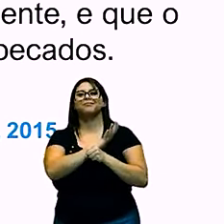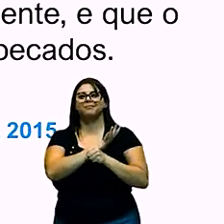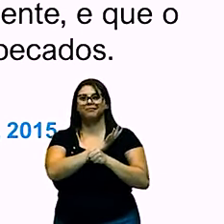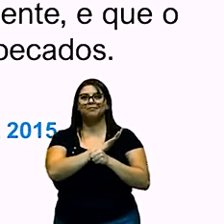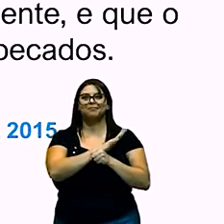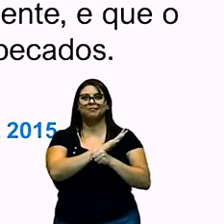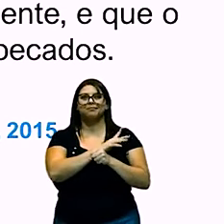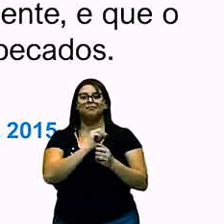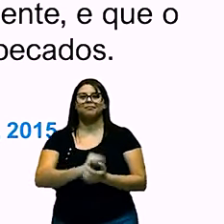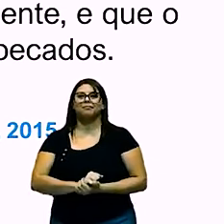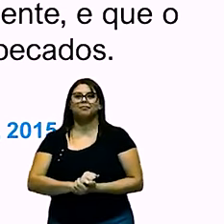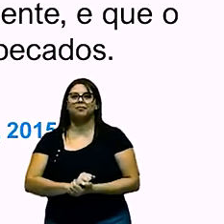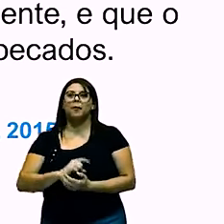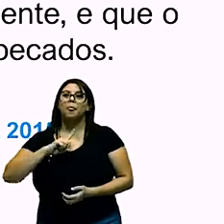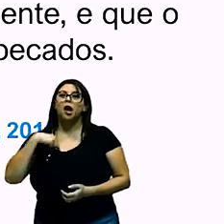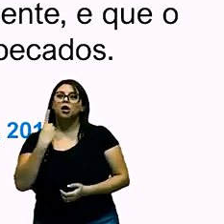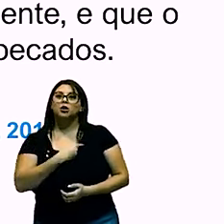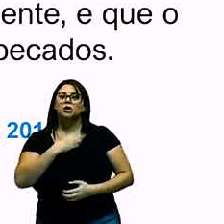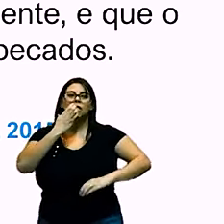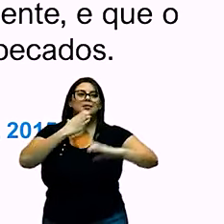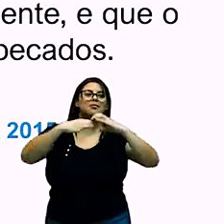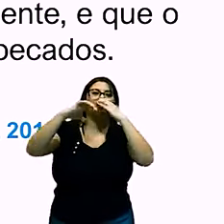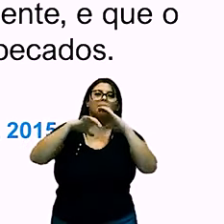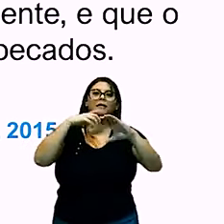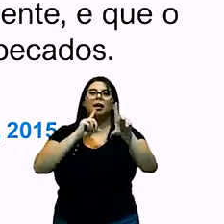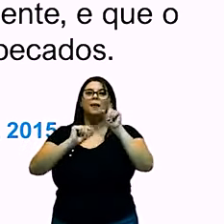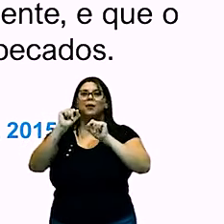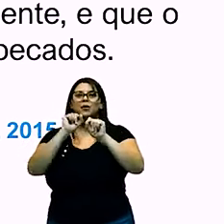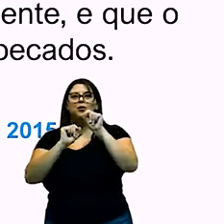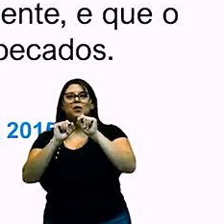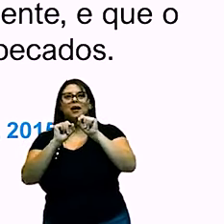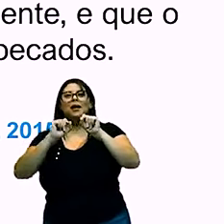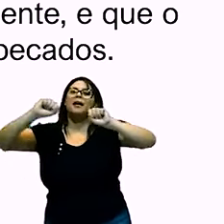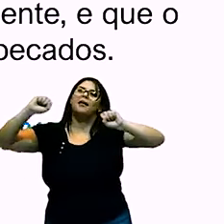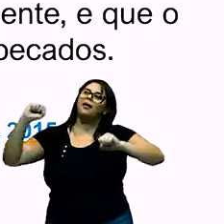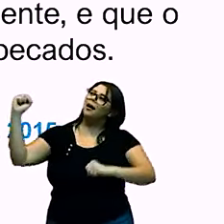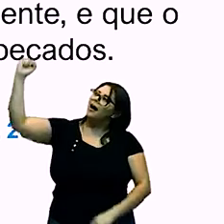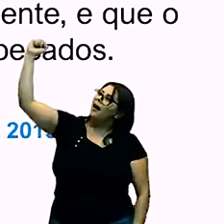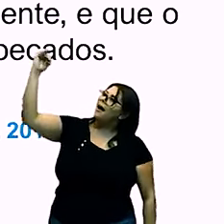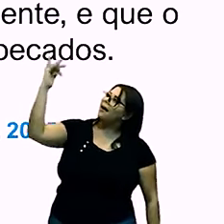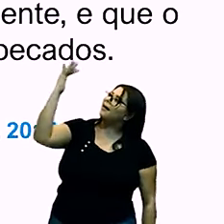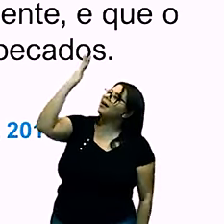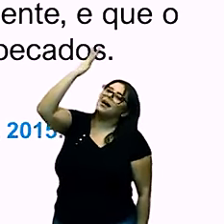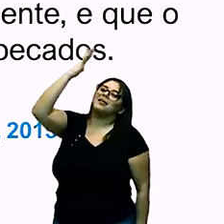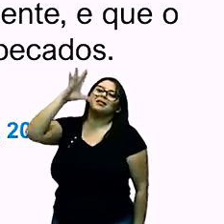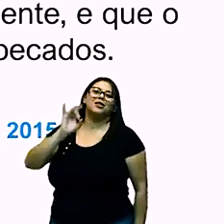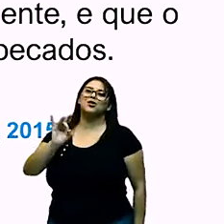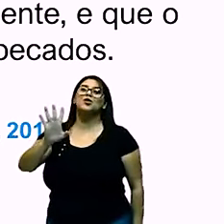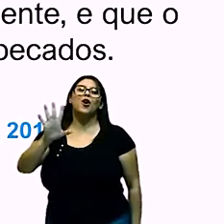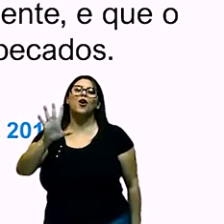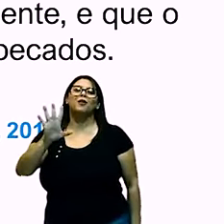nós cantamos: graça, graça a mim, basta a graça de Deus, que é